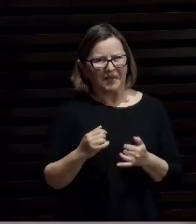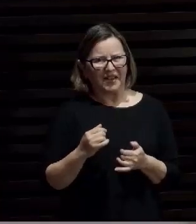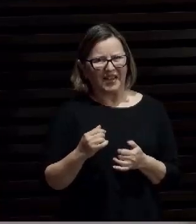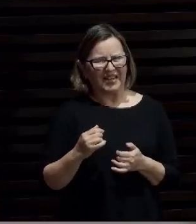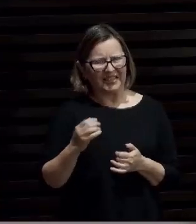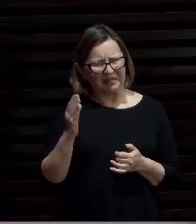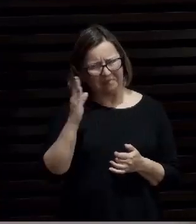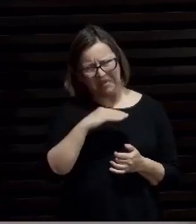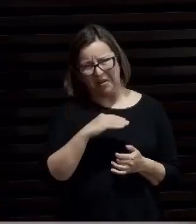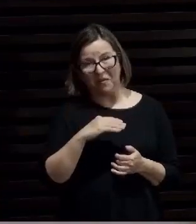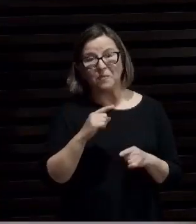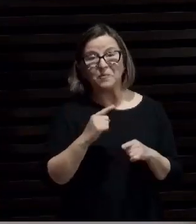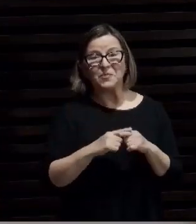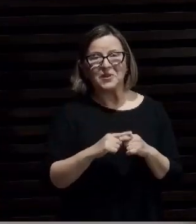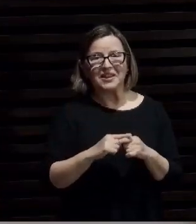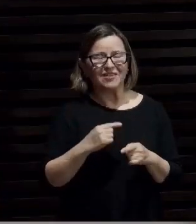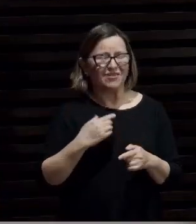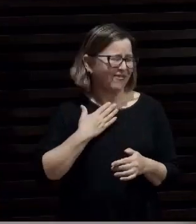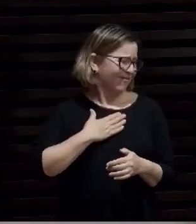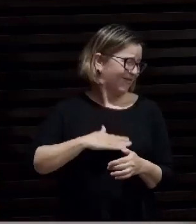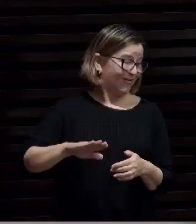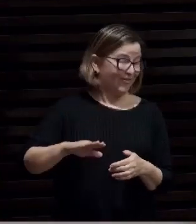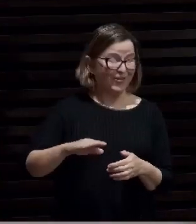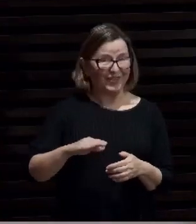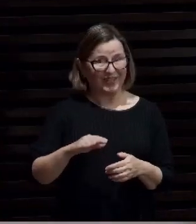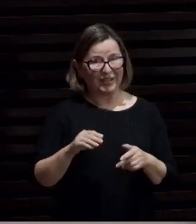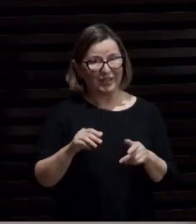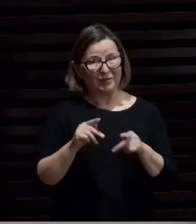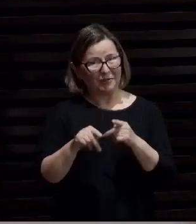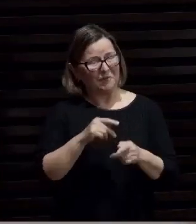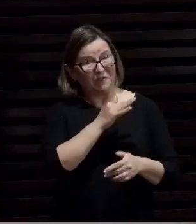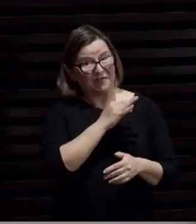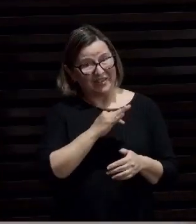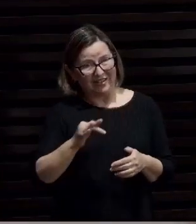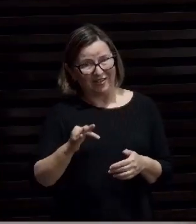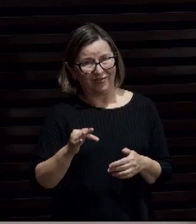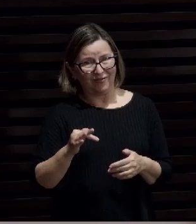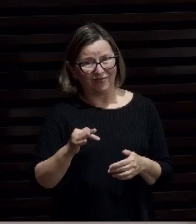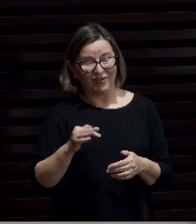gostamos dos fariseus, nós os criticamos, nós